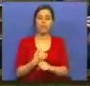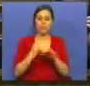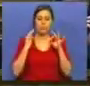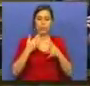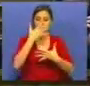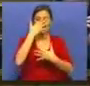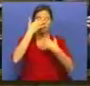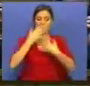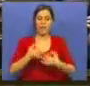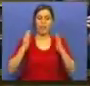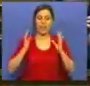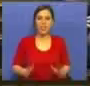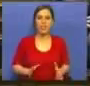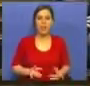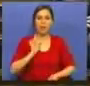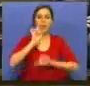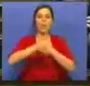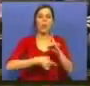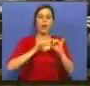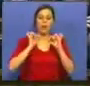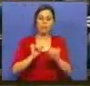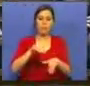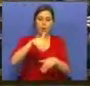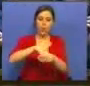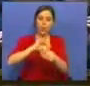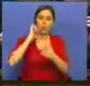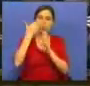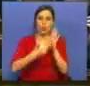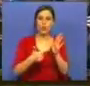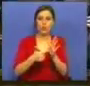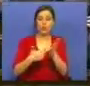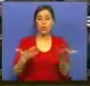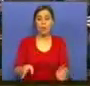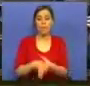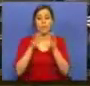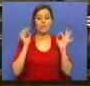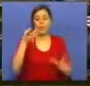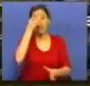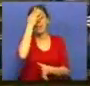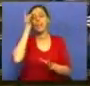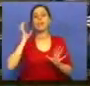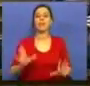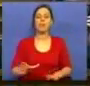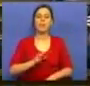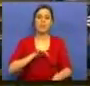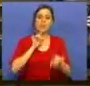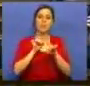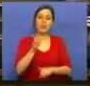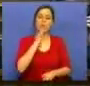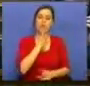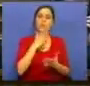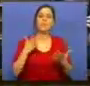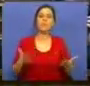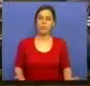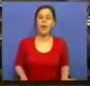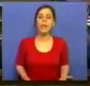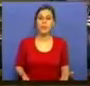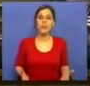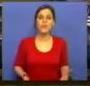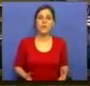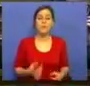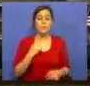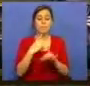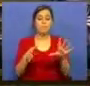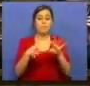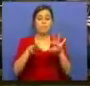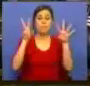deve ser dignificado naquilo que é o seu conteúdo constitucional. Também entendemos, senhores e senhores deputados, que em